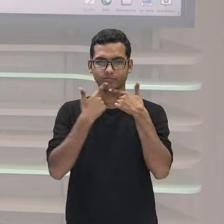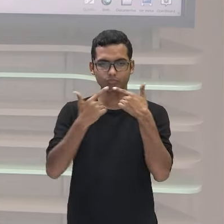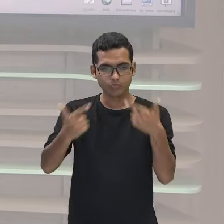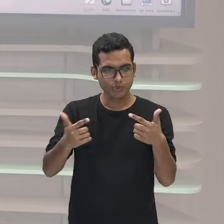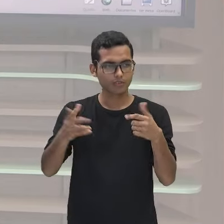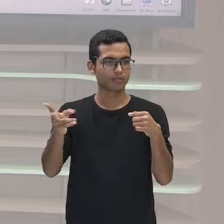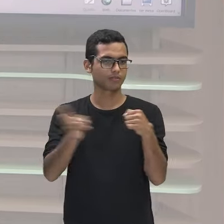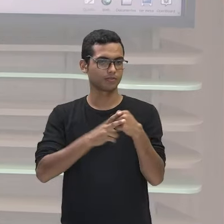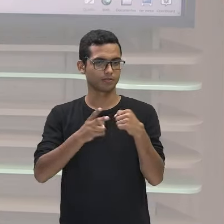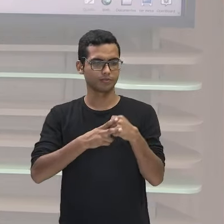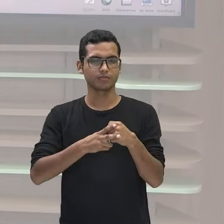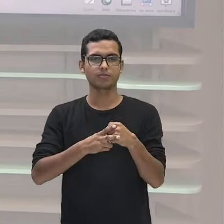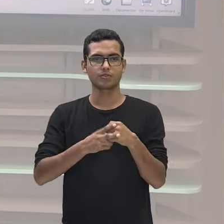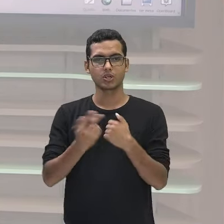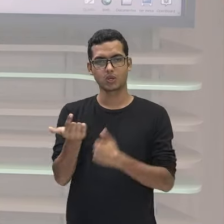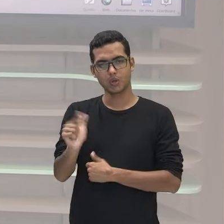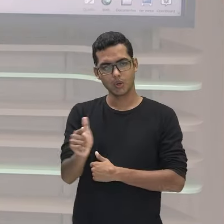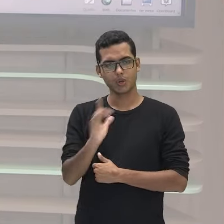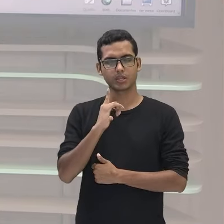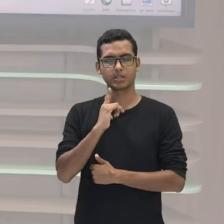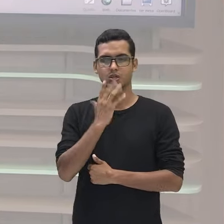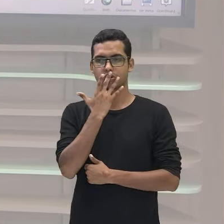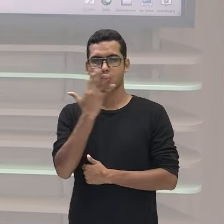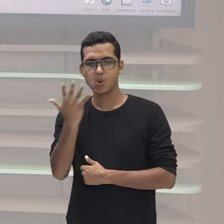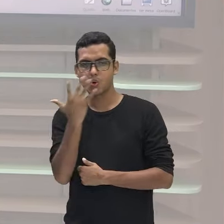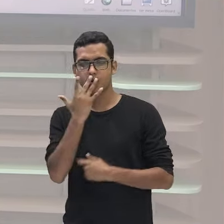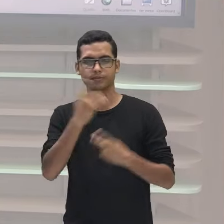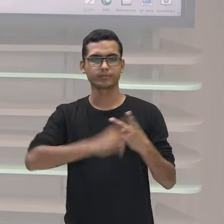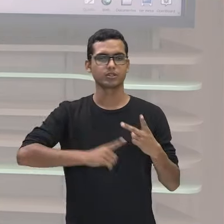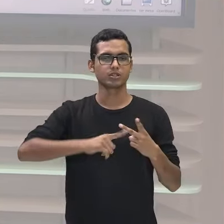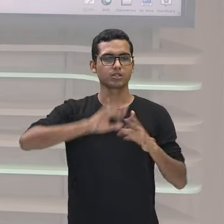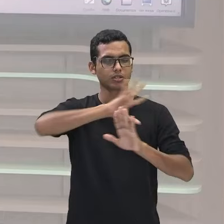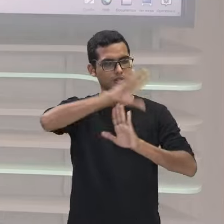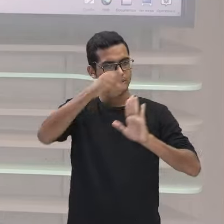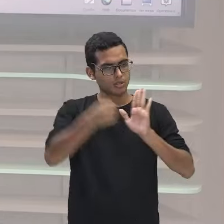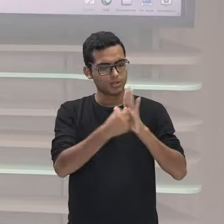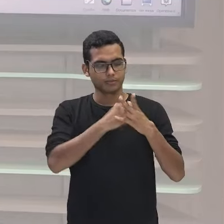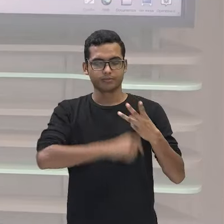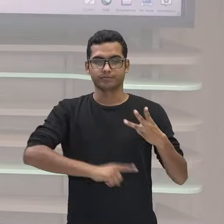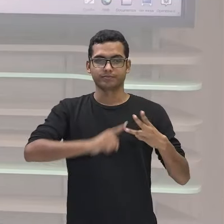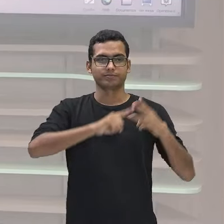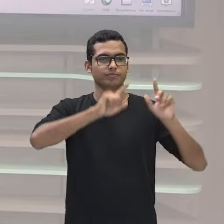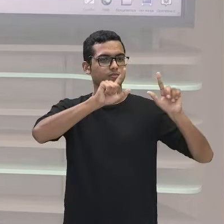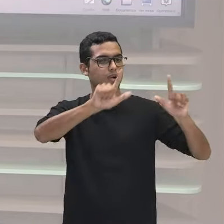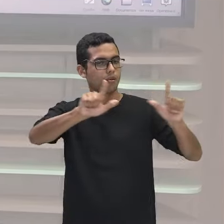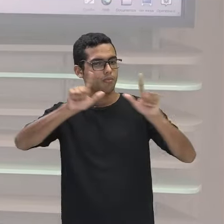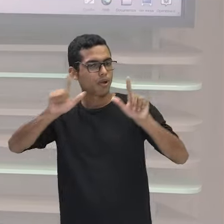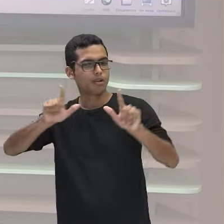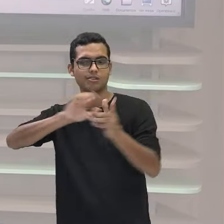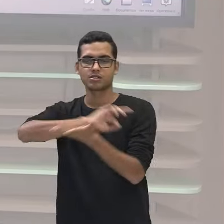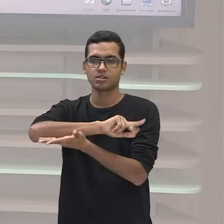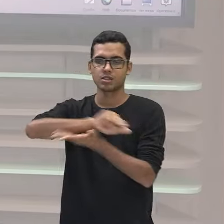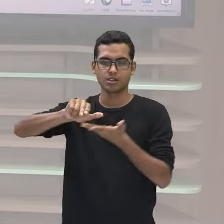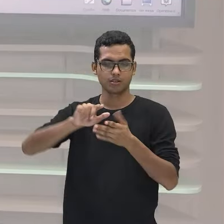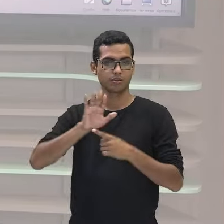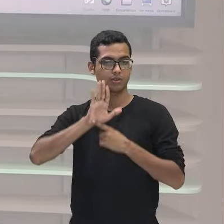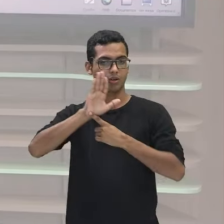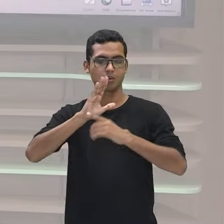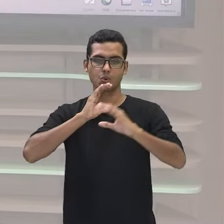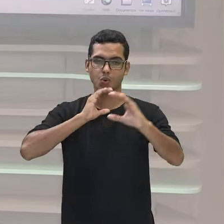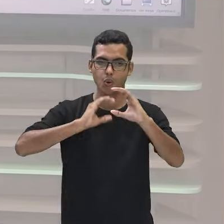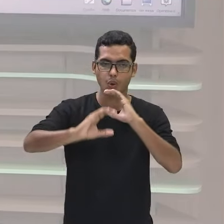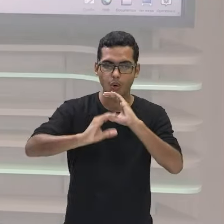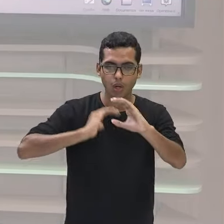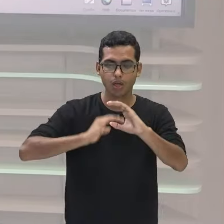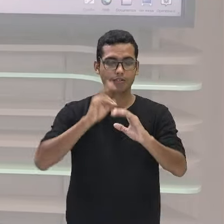por símbolos, cores, placas diversas, né? Então ela vai comunicar, você vai compreender